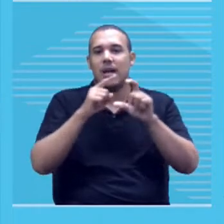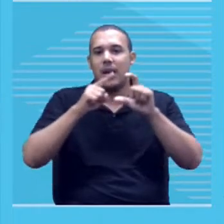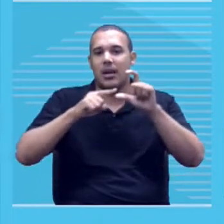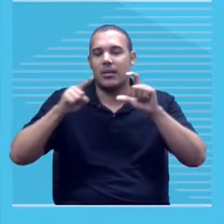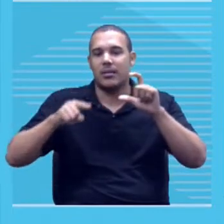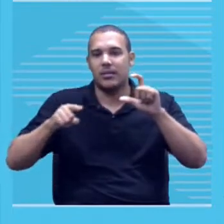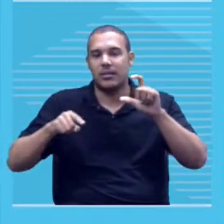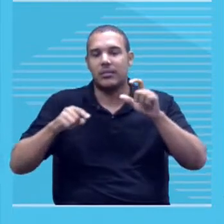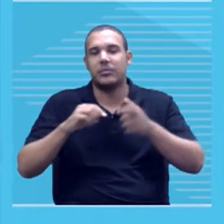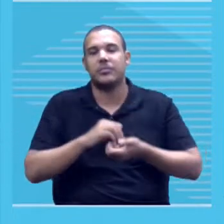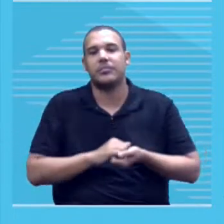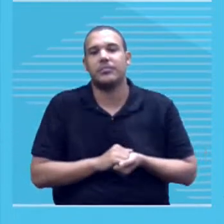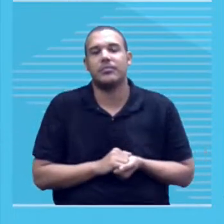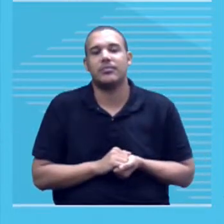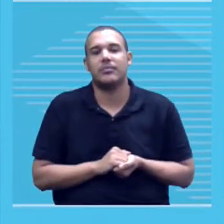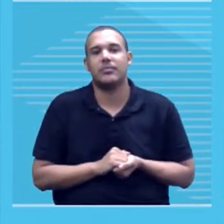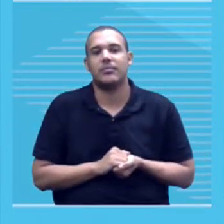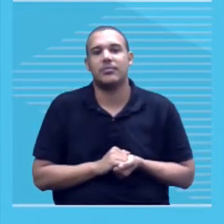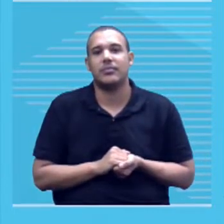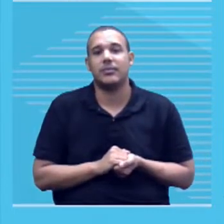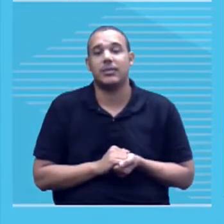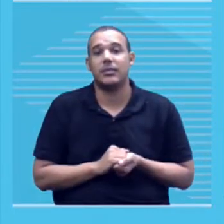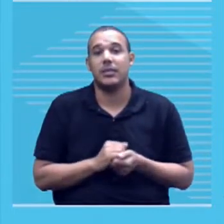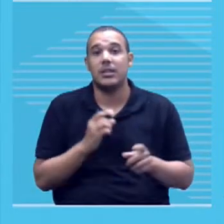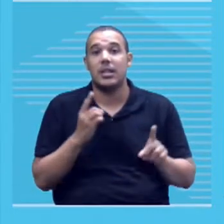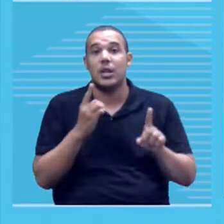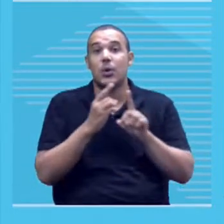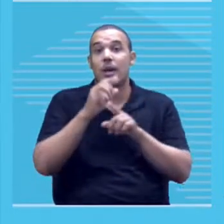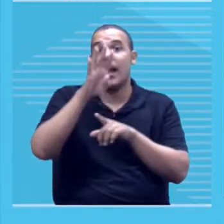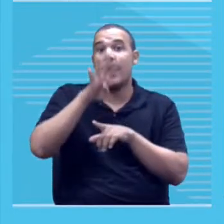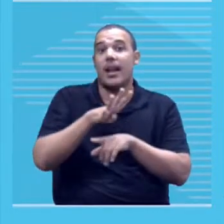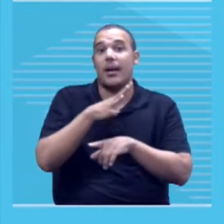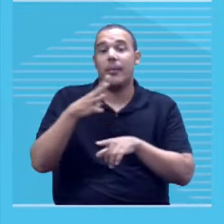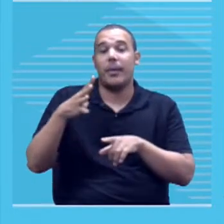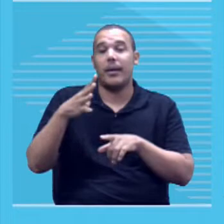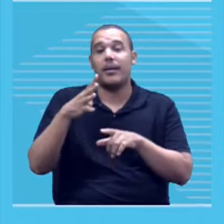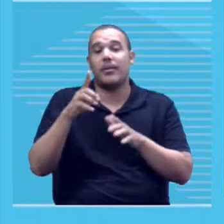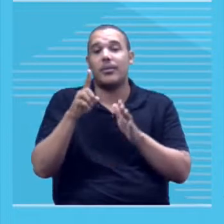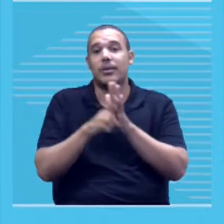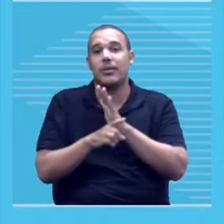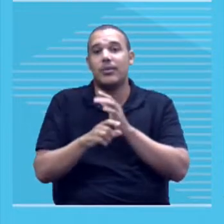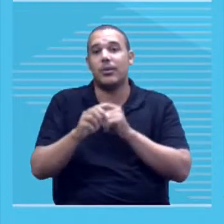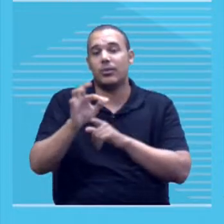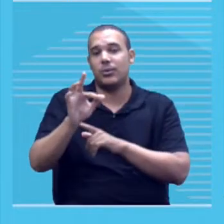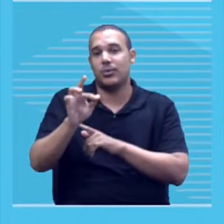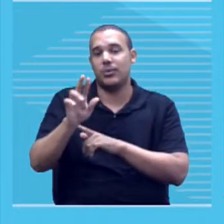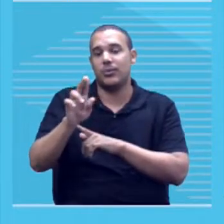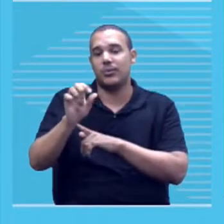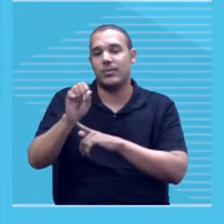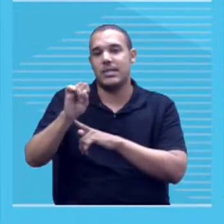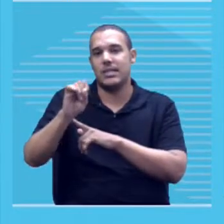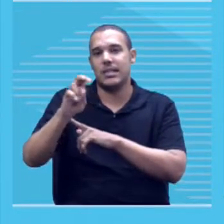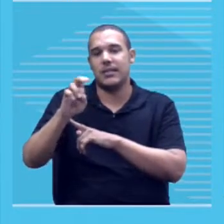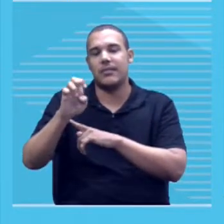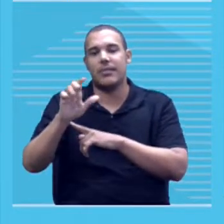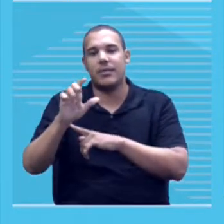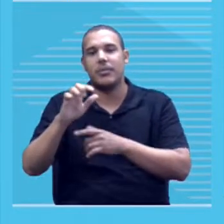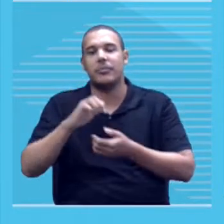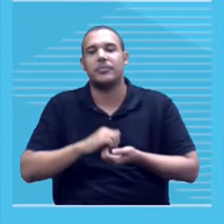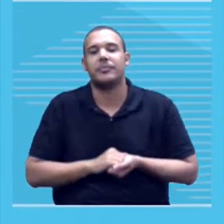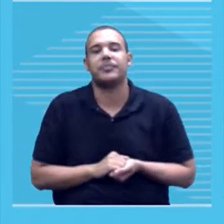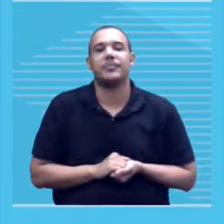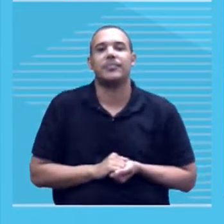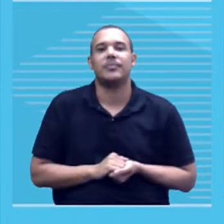Quando você acha o valor da corrente, você descobre pela tabela, que a própria questão deu, o valor do fusível utilizado dentro dela.